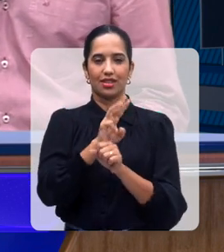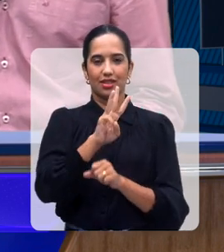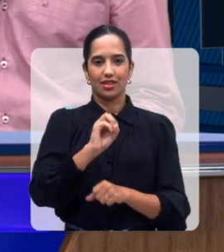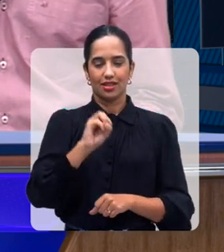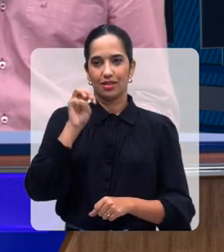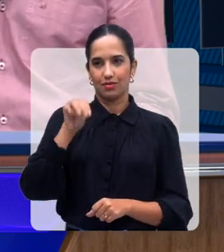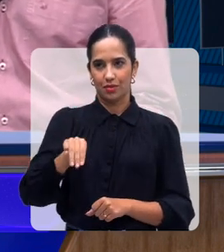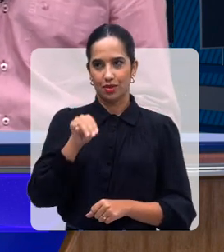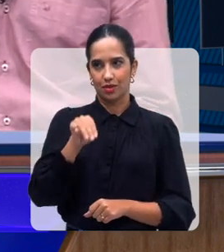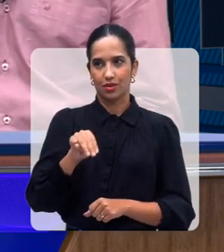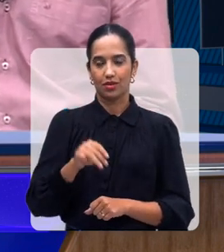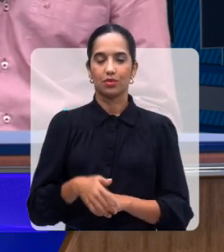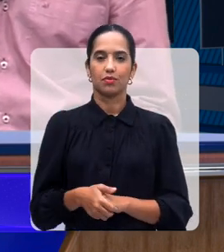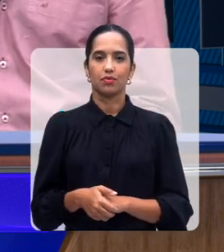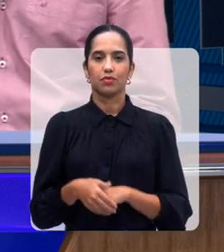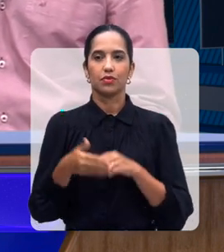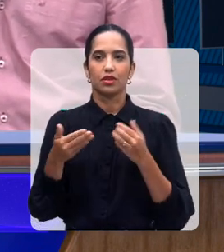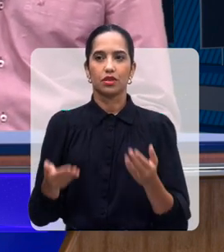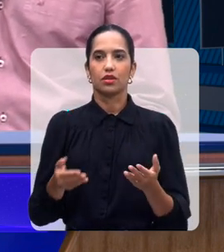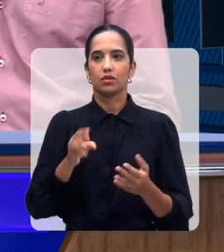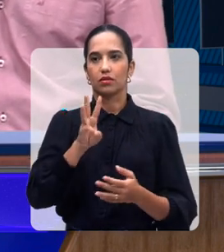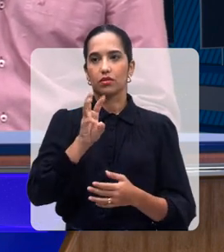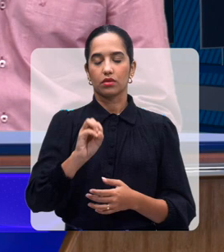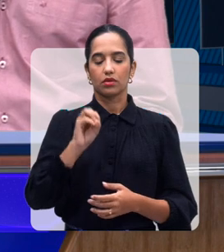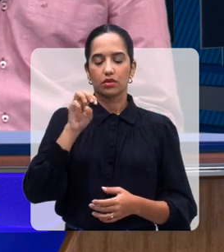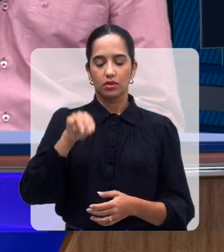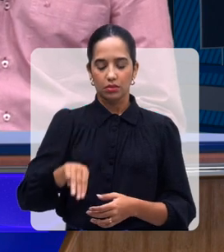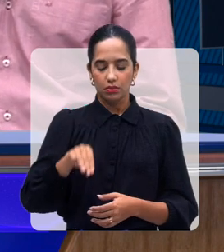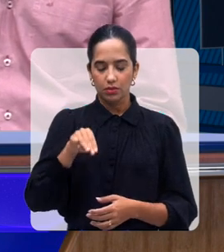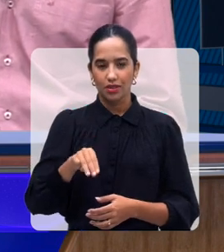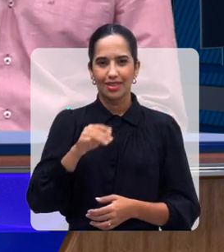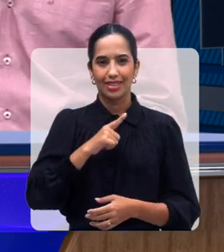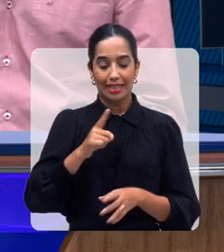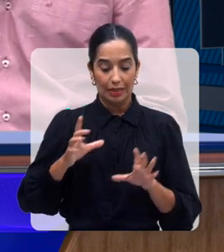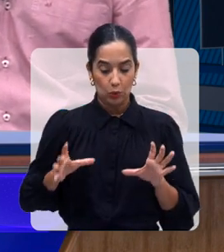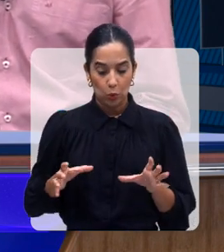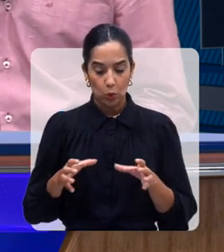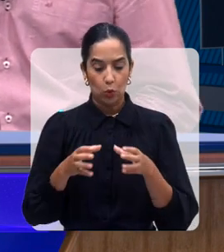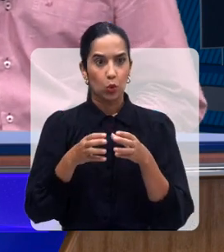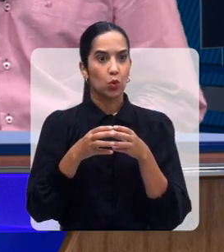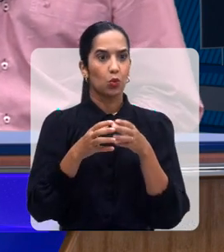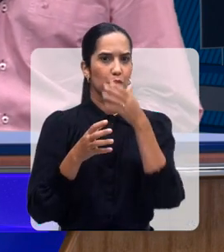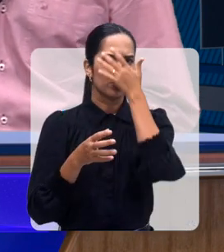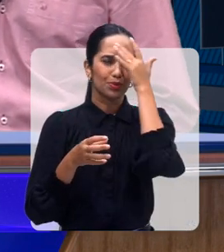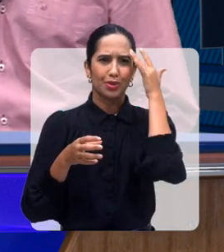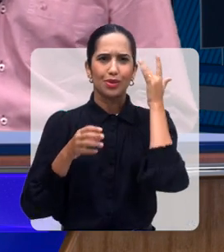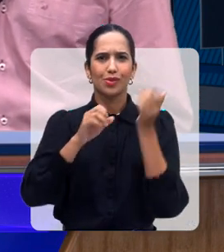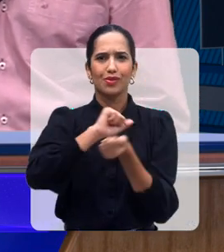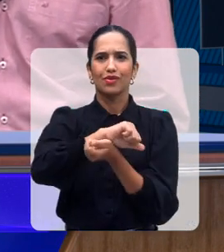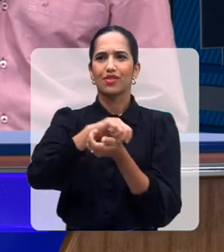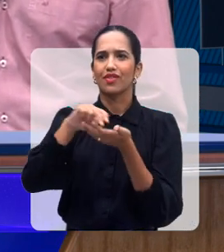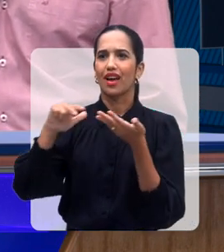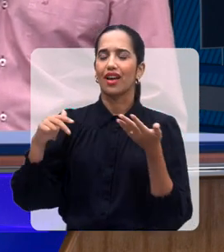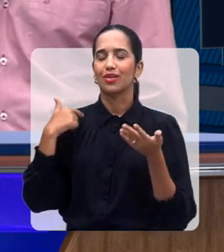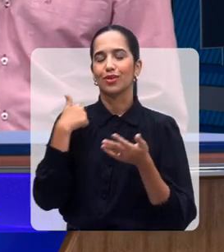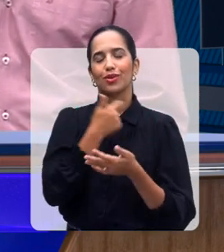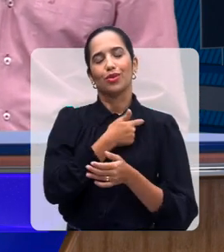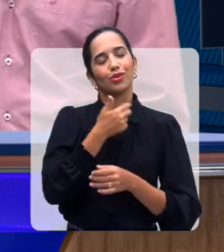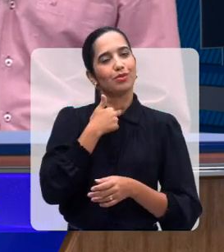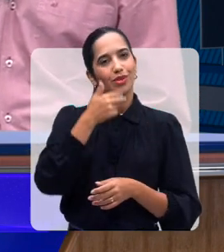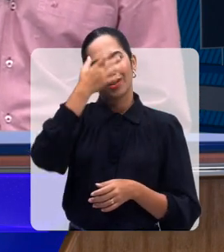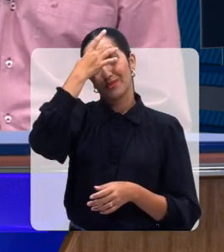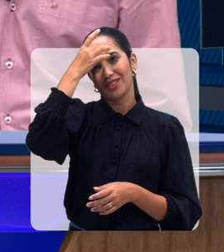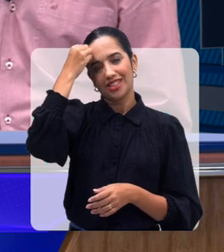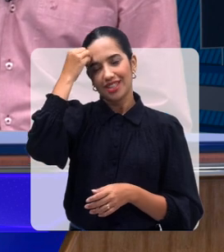tá bom demais. Então, assim, um programa de meia hora... tem toda essa equipe por trás. A gente não pode esquecer disso,